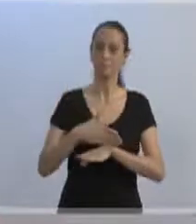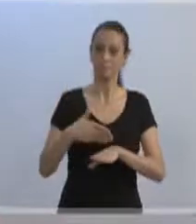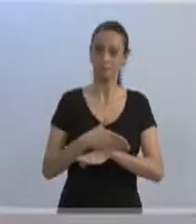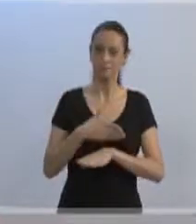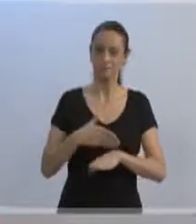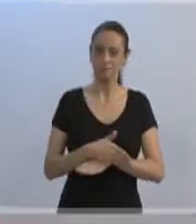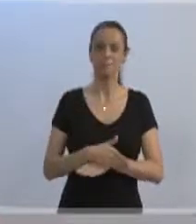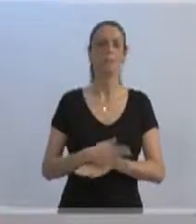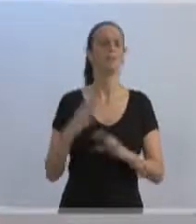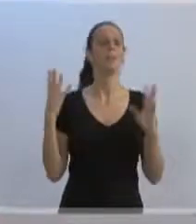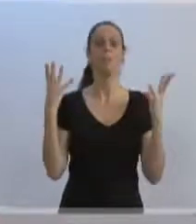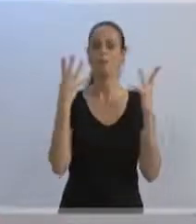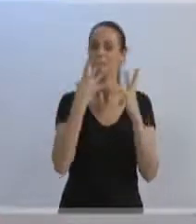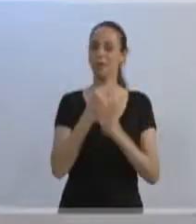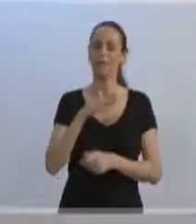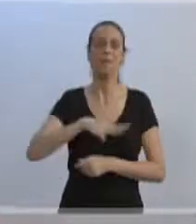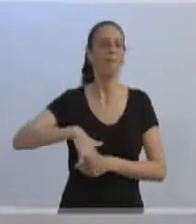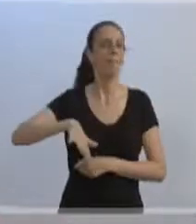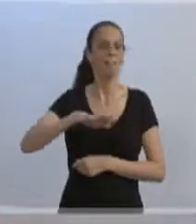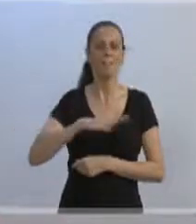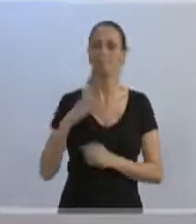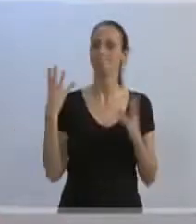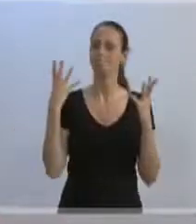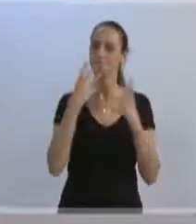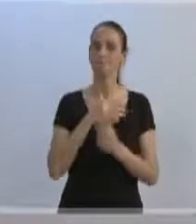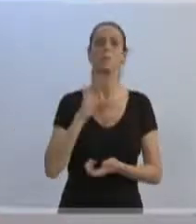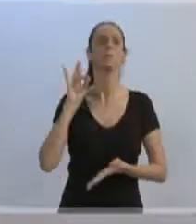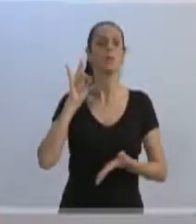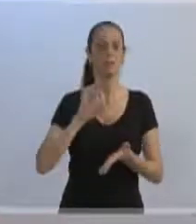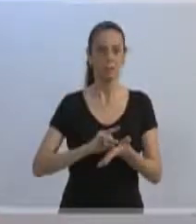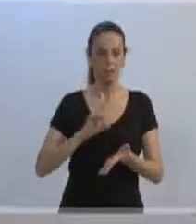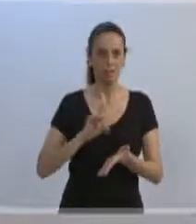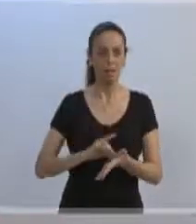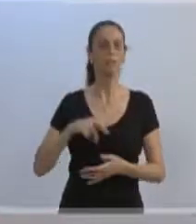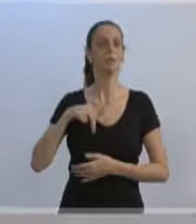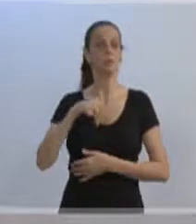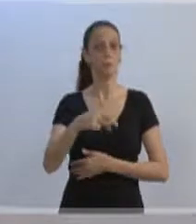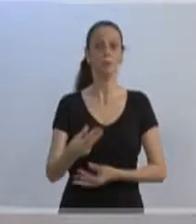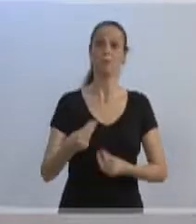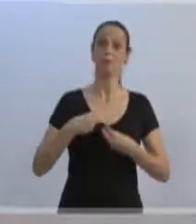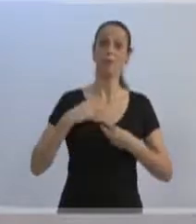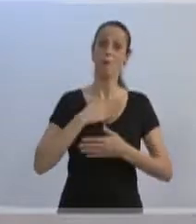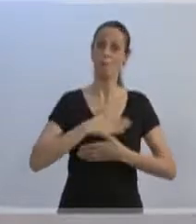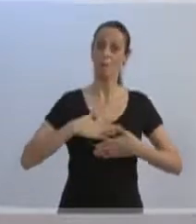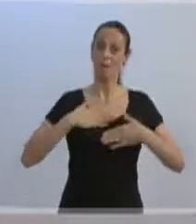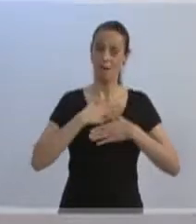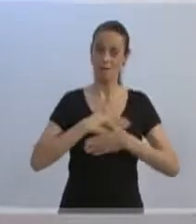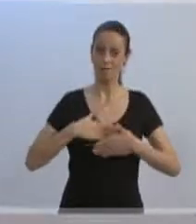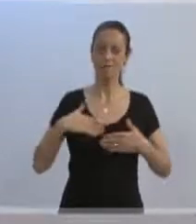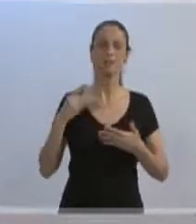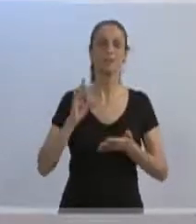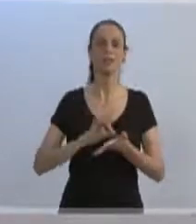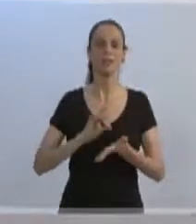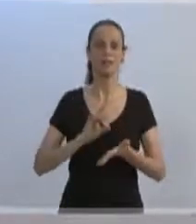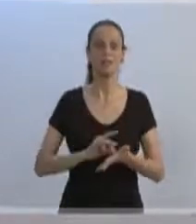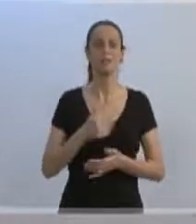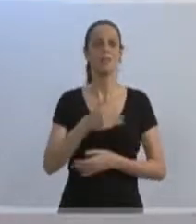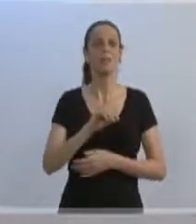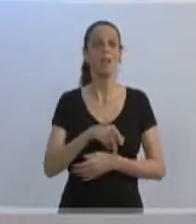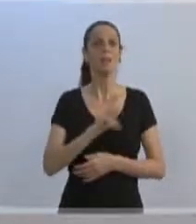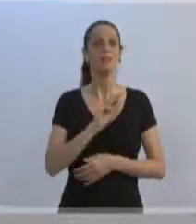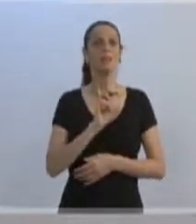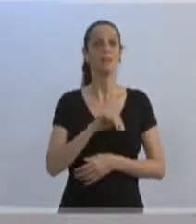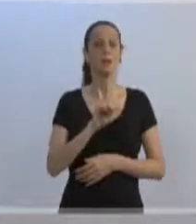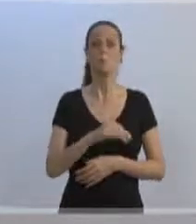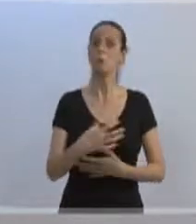linda linda região foi uma travessia aqui é muito prazerosa que inclusive fez com que passasse esses dez quilômetros de uma